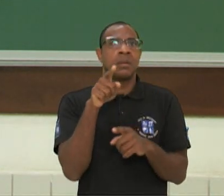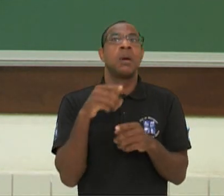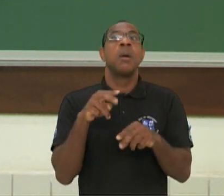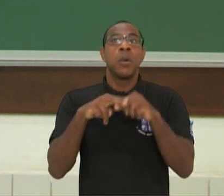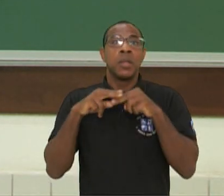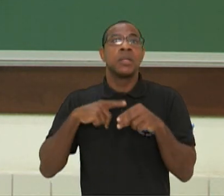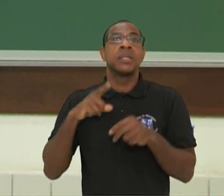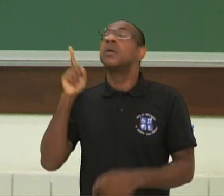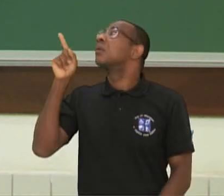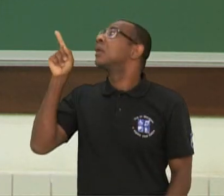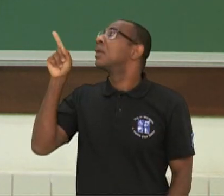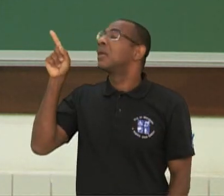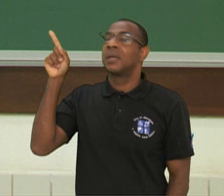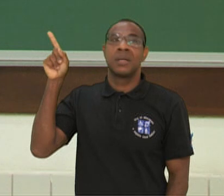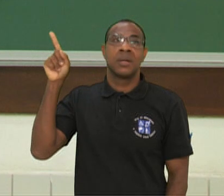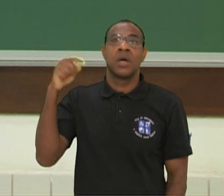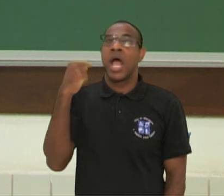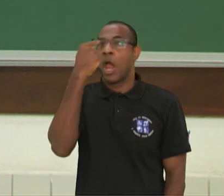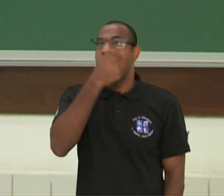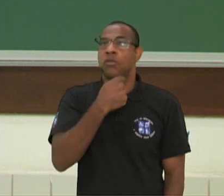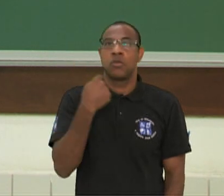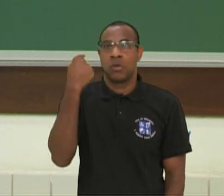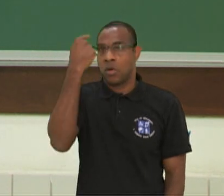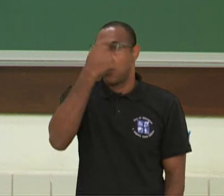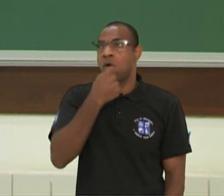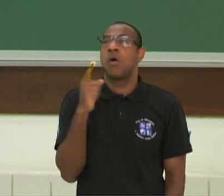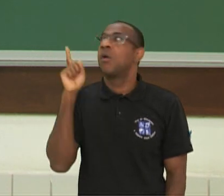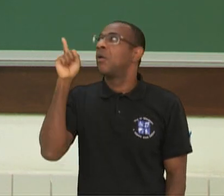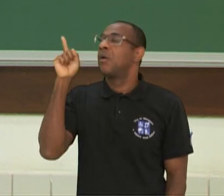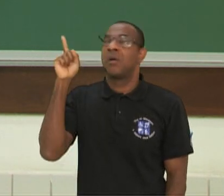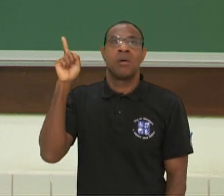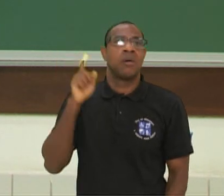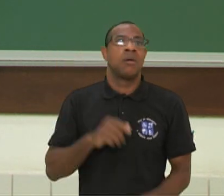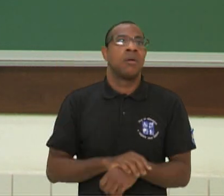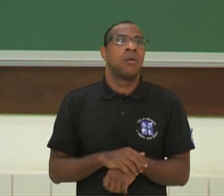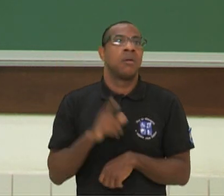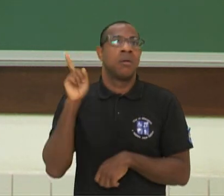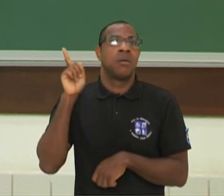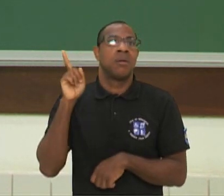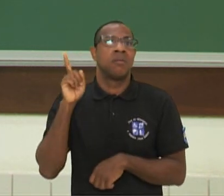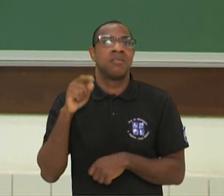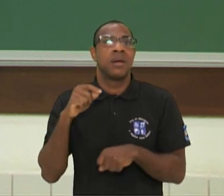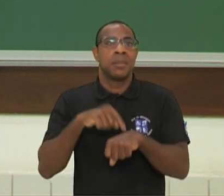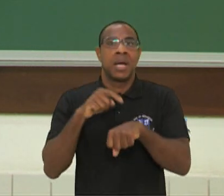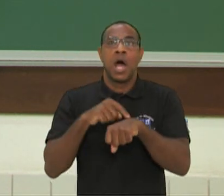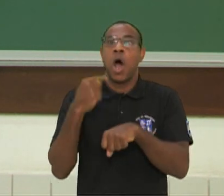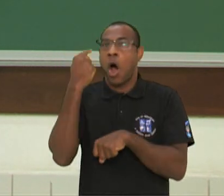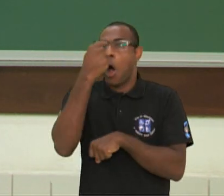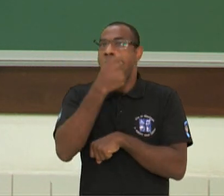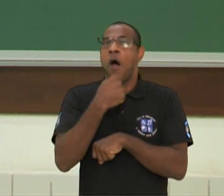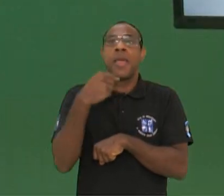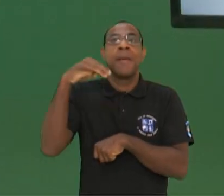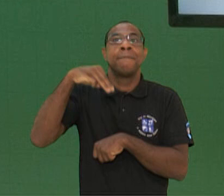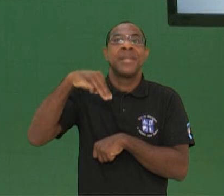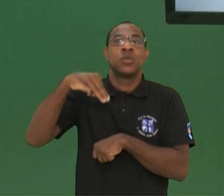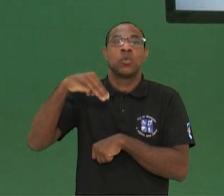quadro. O relógio, ele vai marcar as horas e os